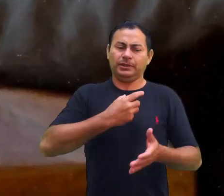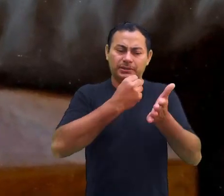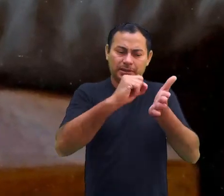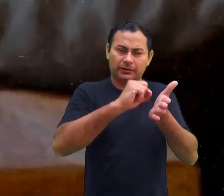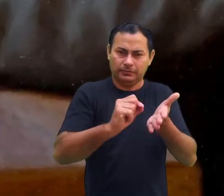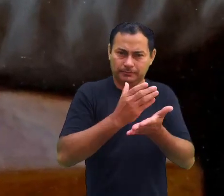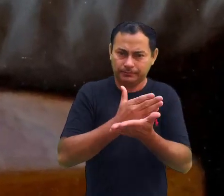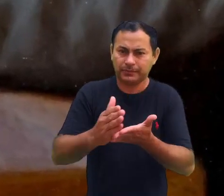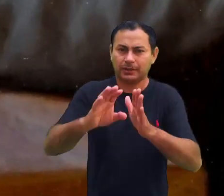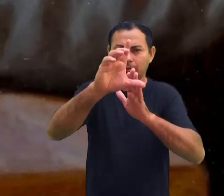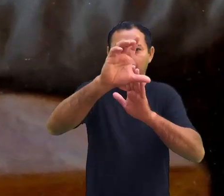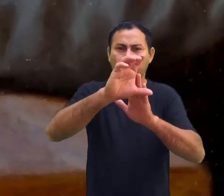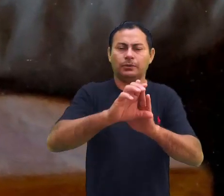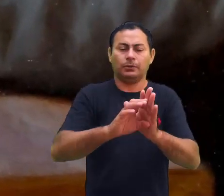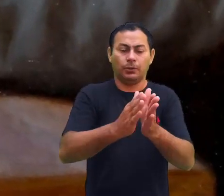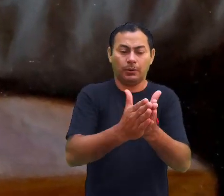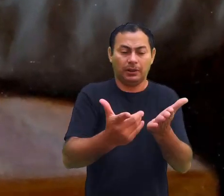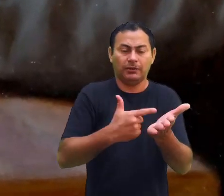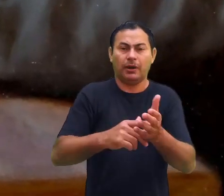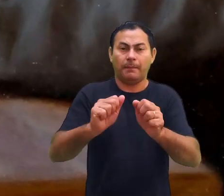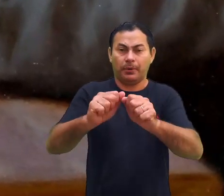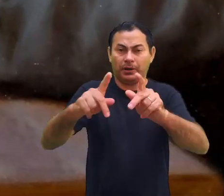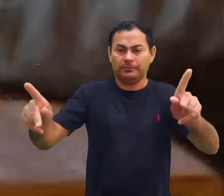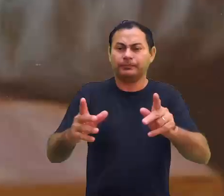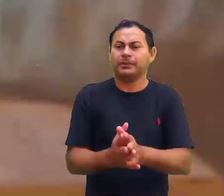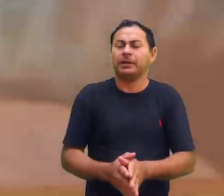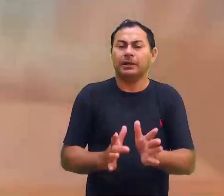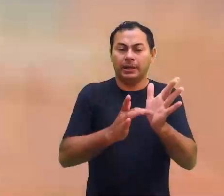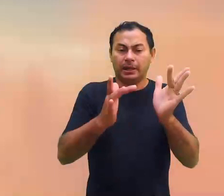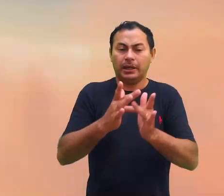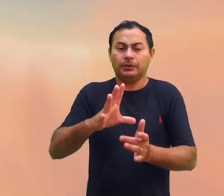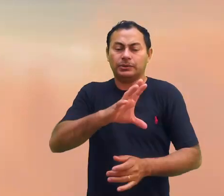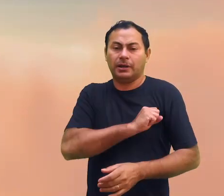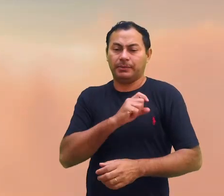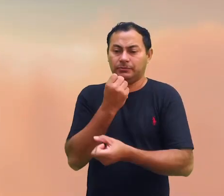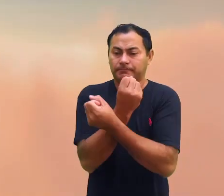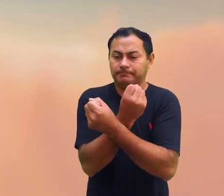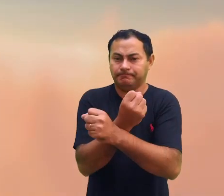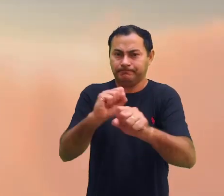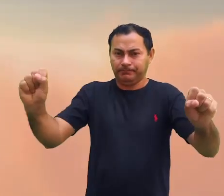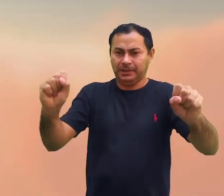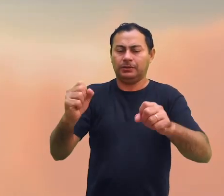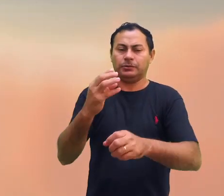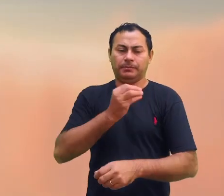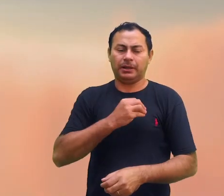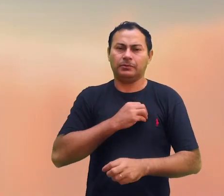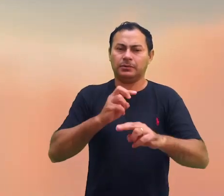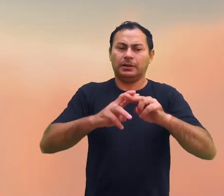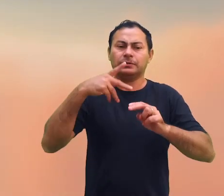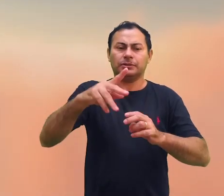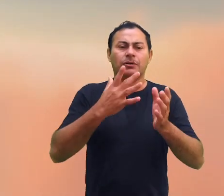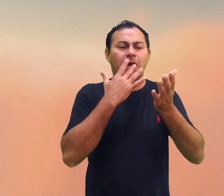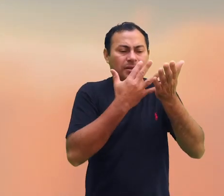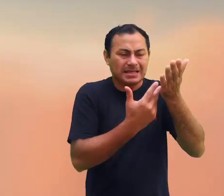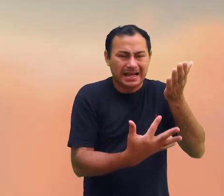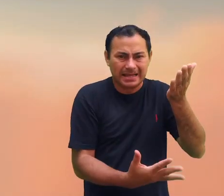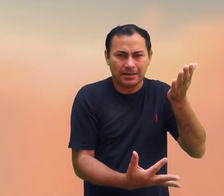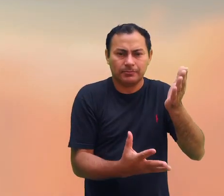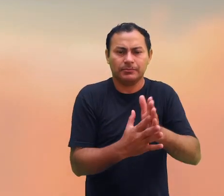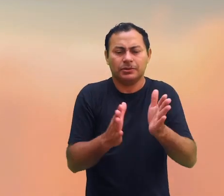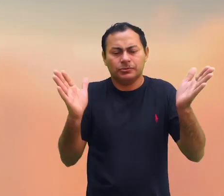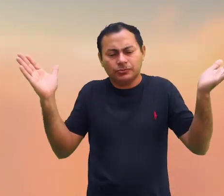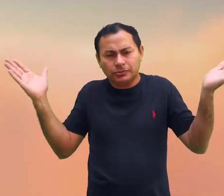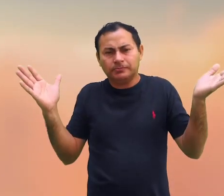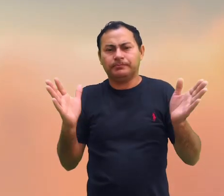escreveu o seguinte na introdução do livro do Apocalipse: Ele nos ama e nos libertou dos nossos pecados por meio do seu